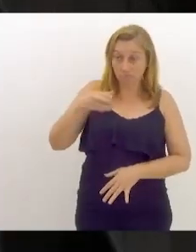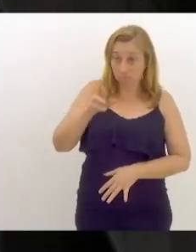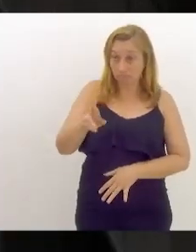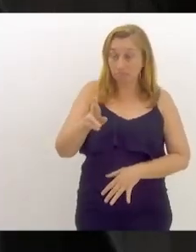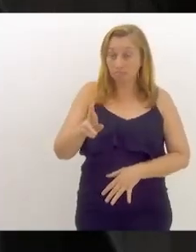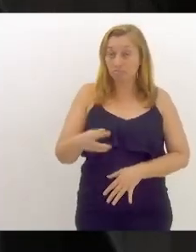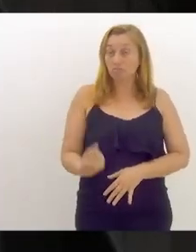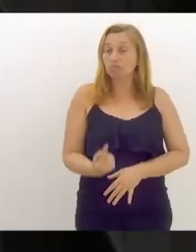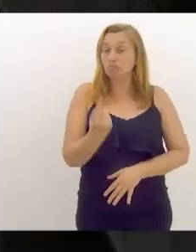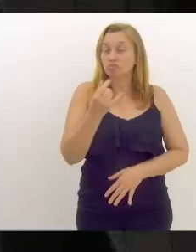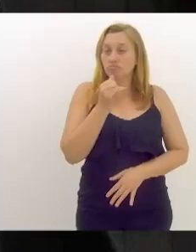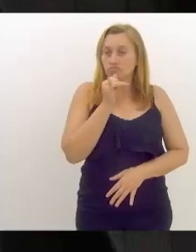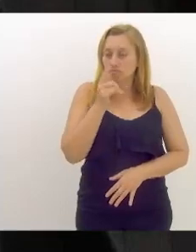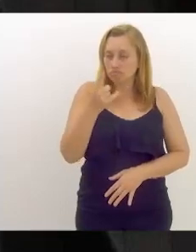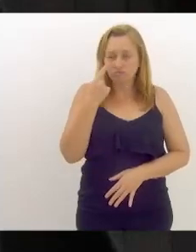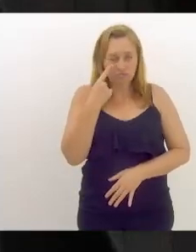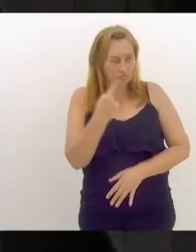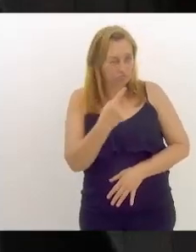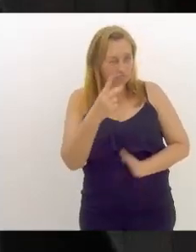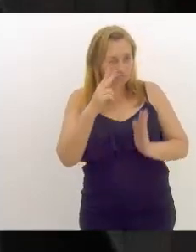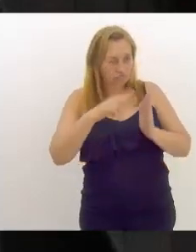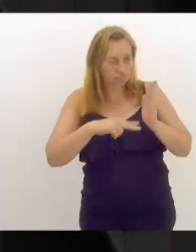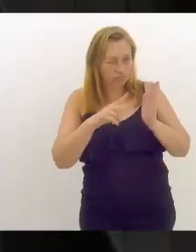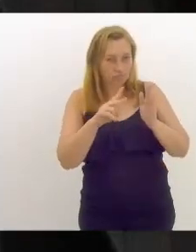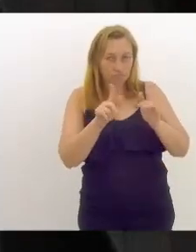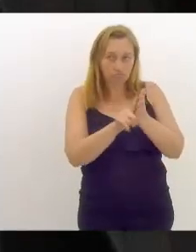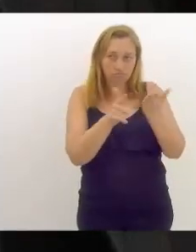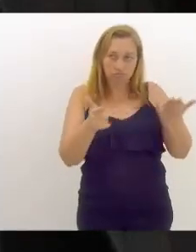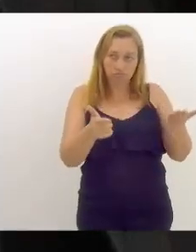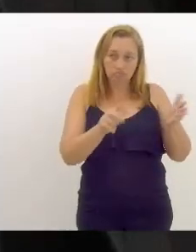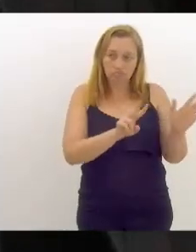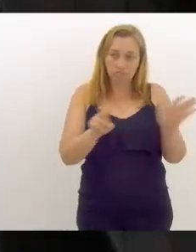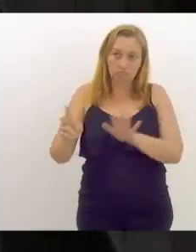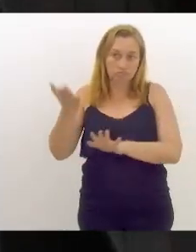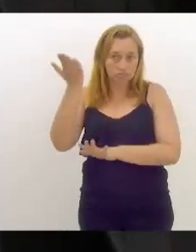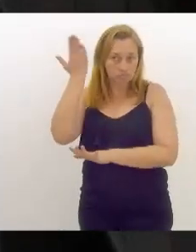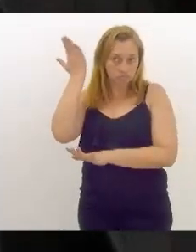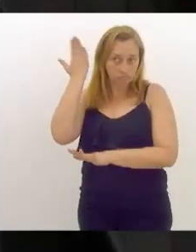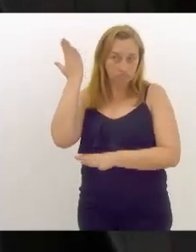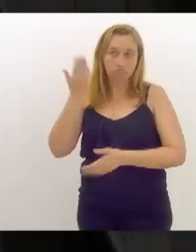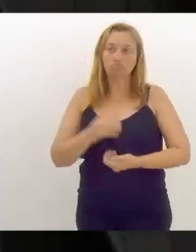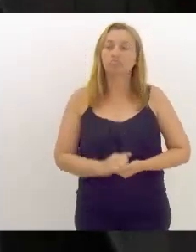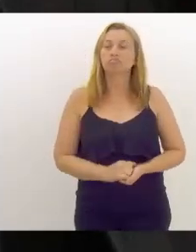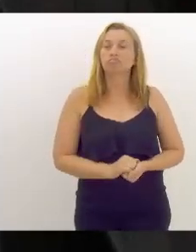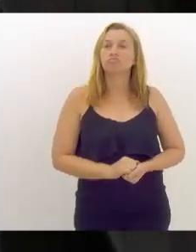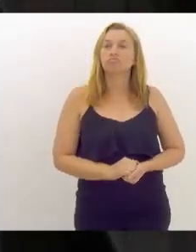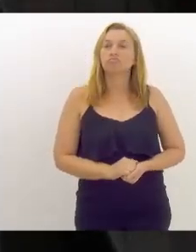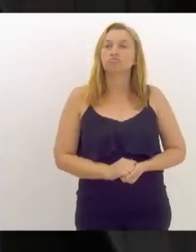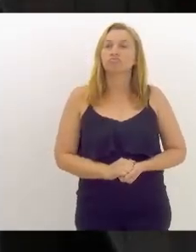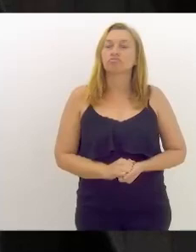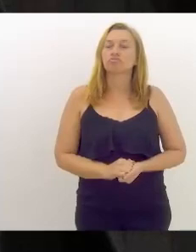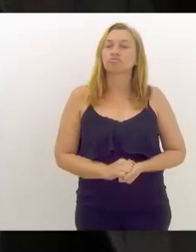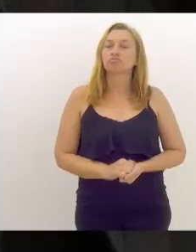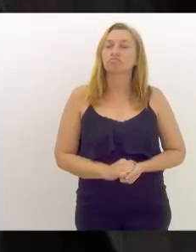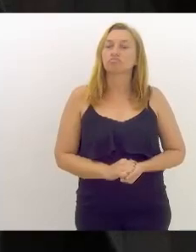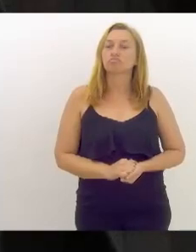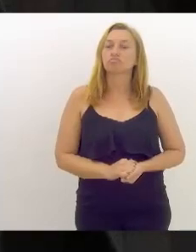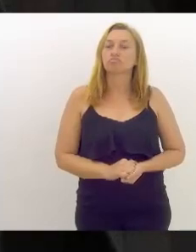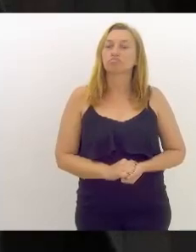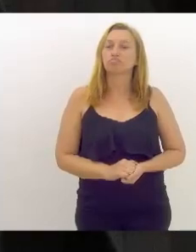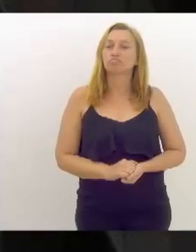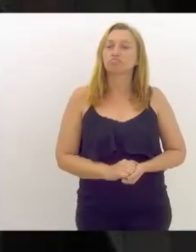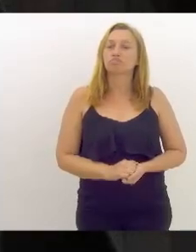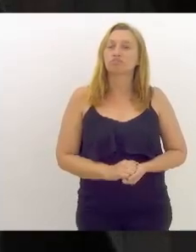exemplo. O senhor deve ter lido nos jornais da semana passada que no terceiro